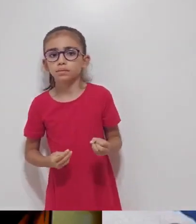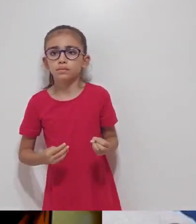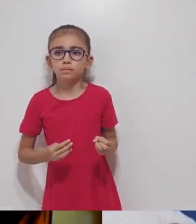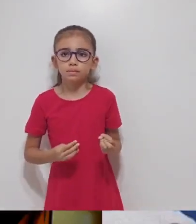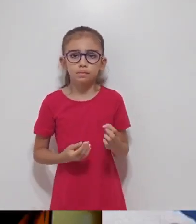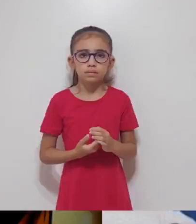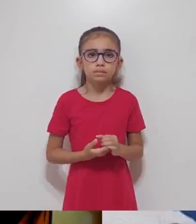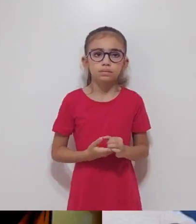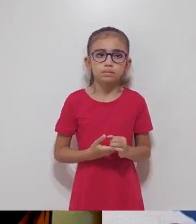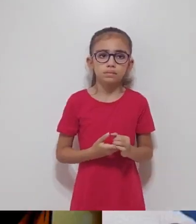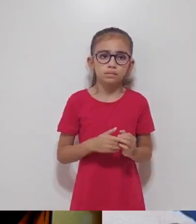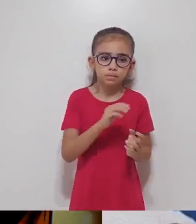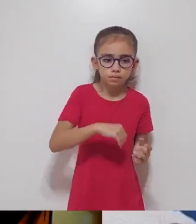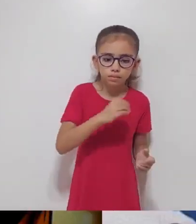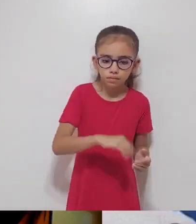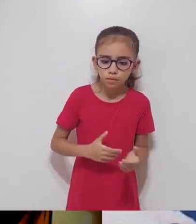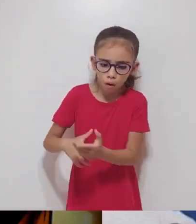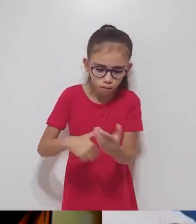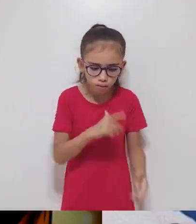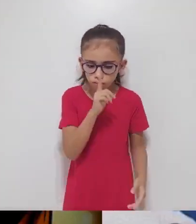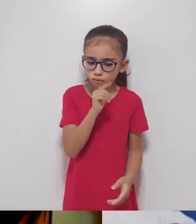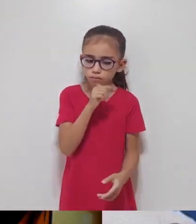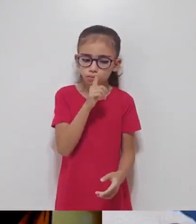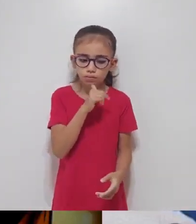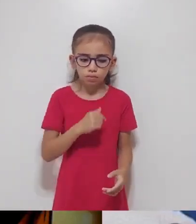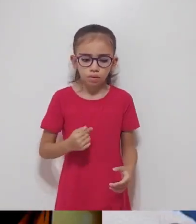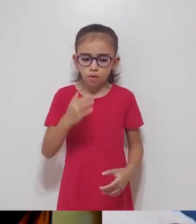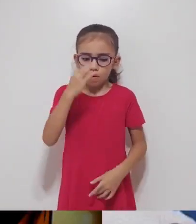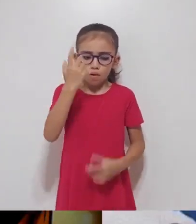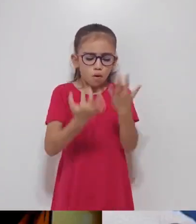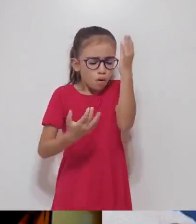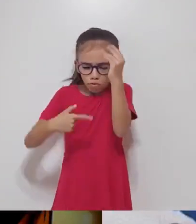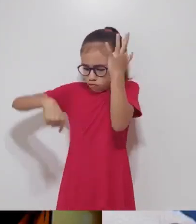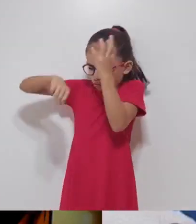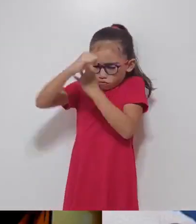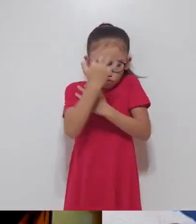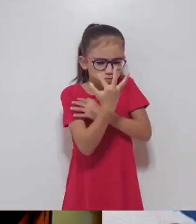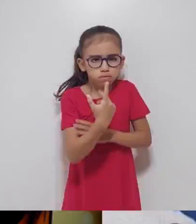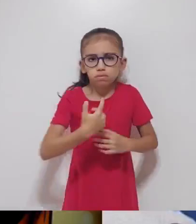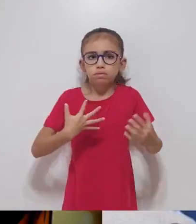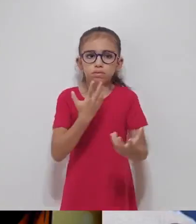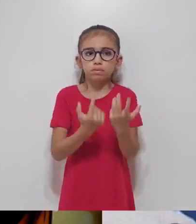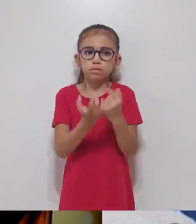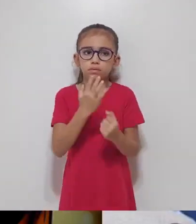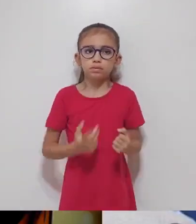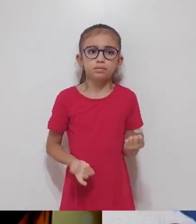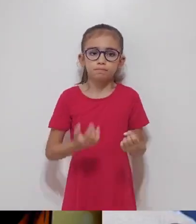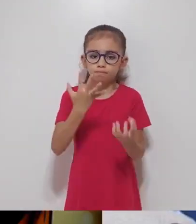estava naquela valeta. Ele cavou a valeta e colocou água. E o fogo foi tão forte que até aquela